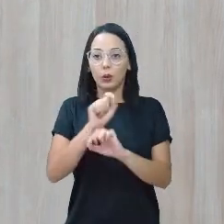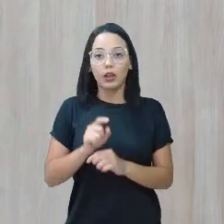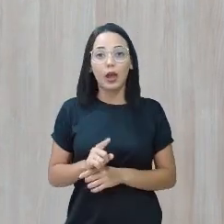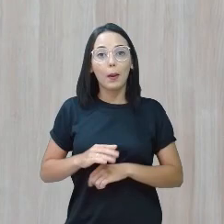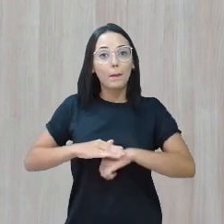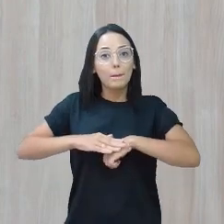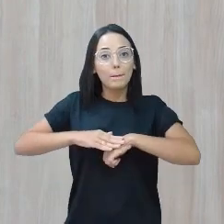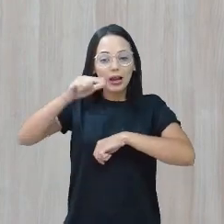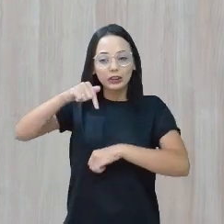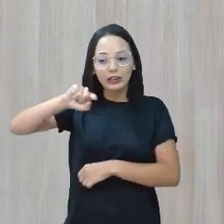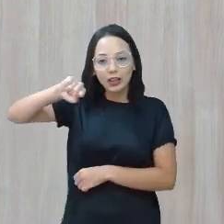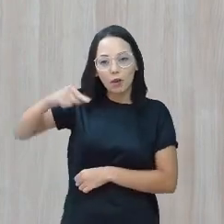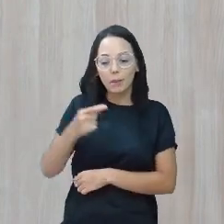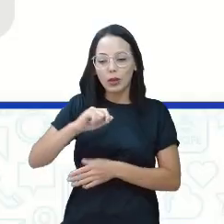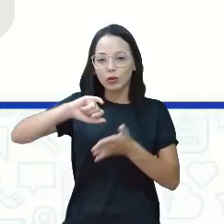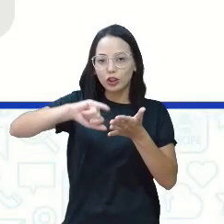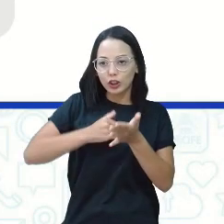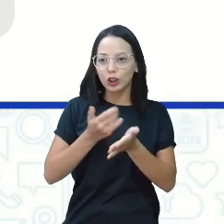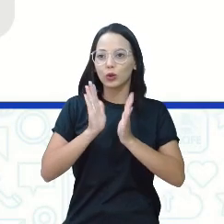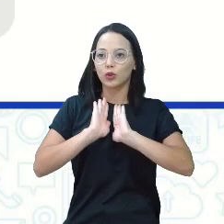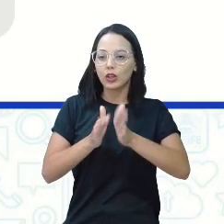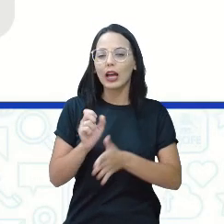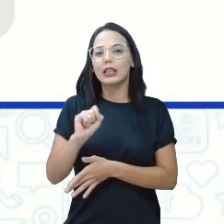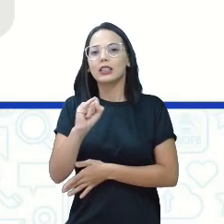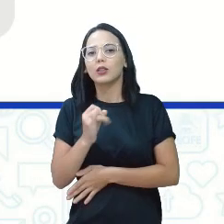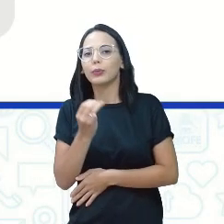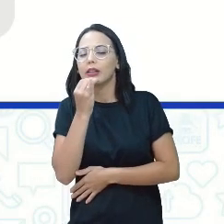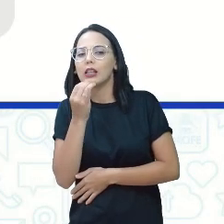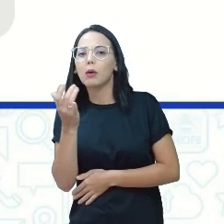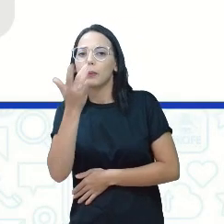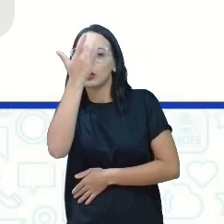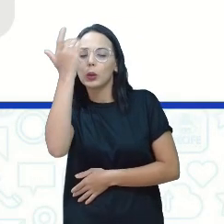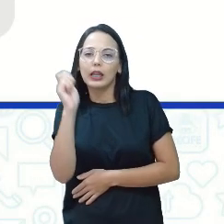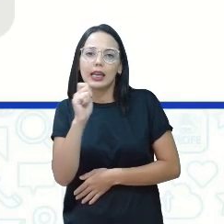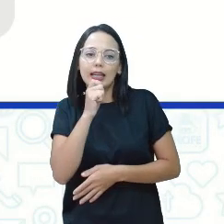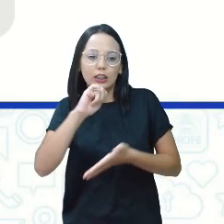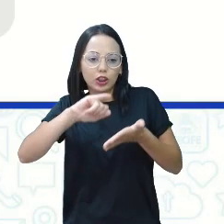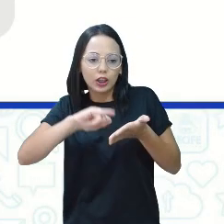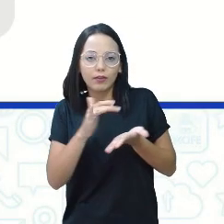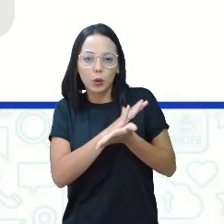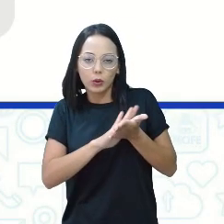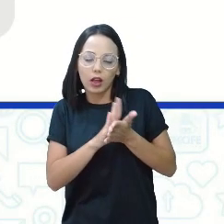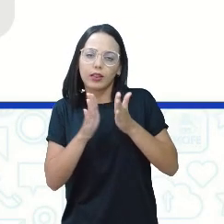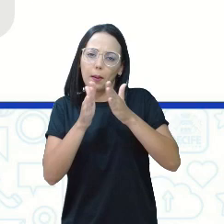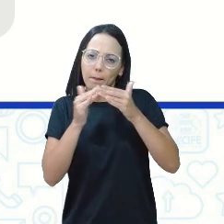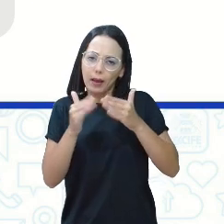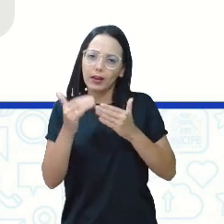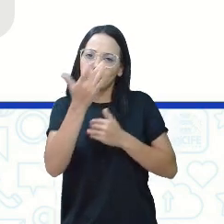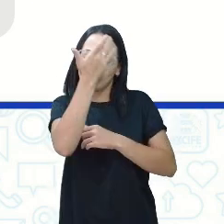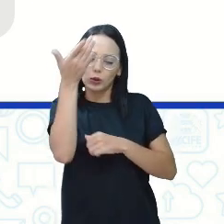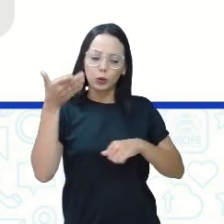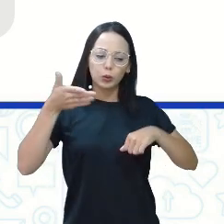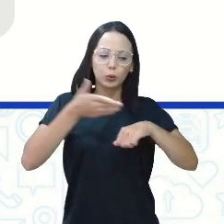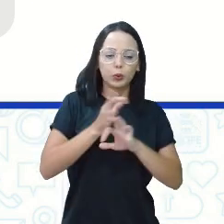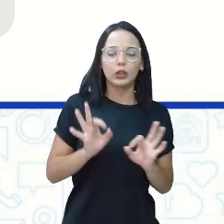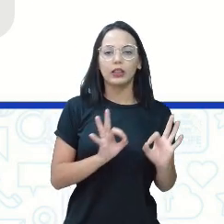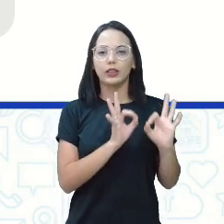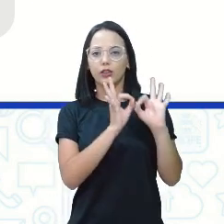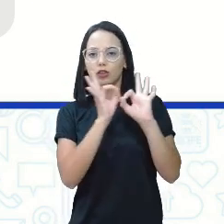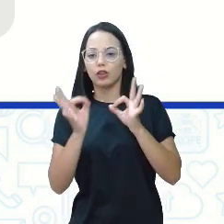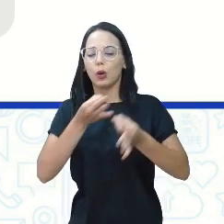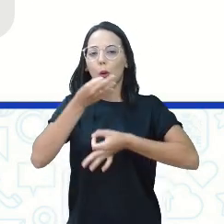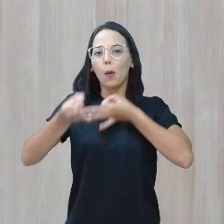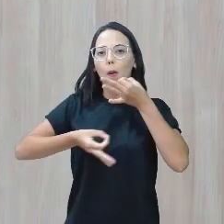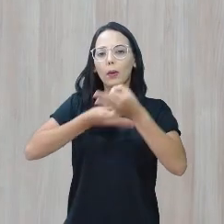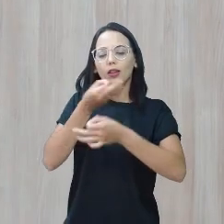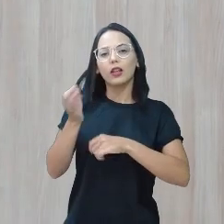mil inscritos já. Se você tiver alguém que ainda não está inscrito no canal, pede para a pessoa ir lá e assistir e comentar os vídeos.